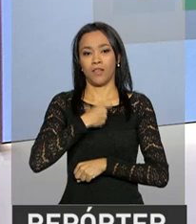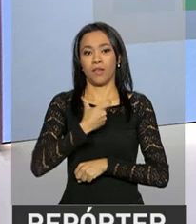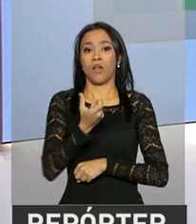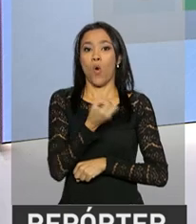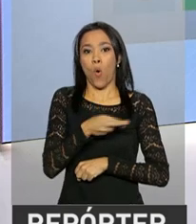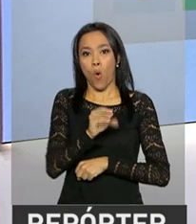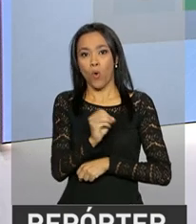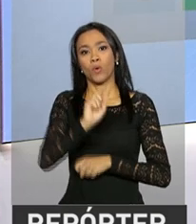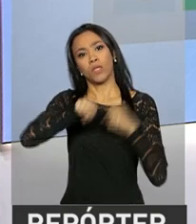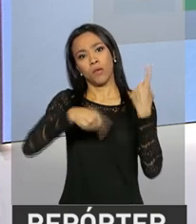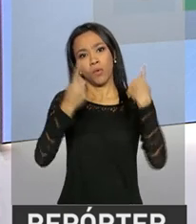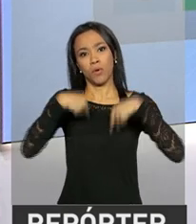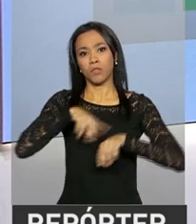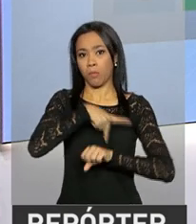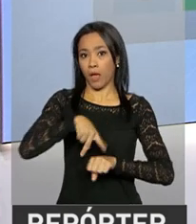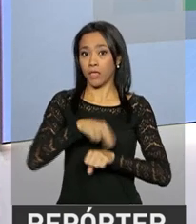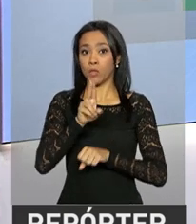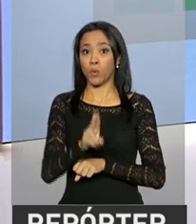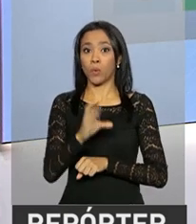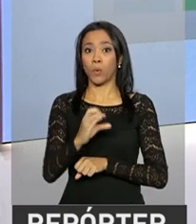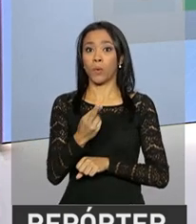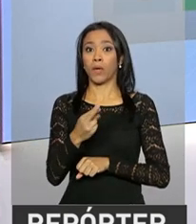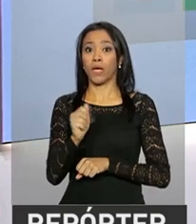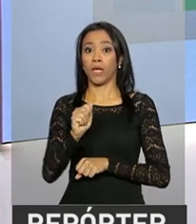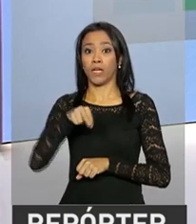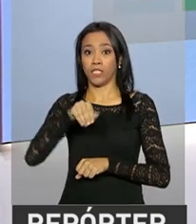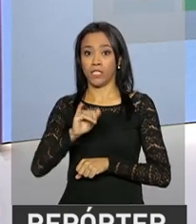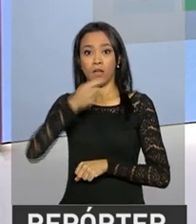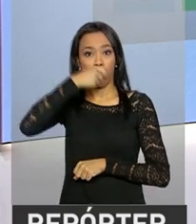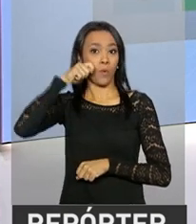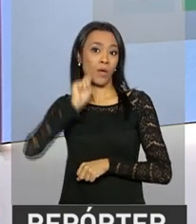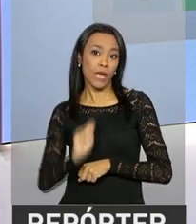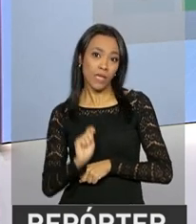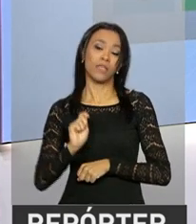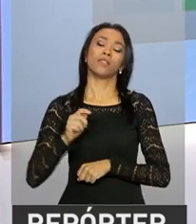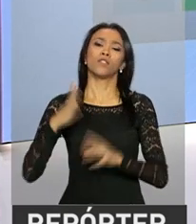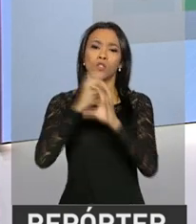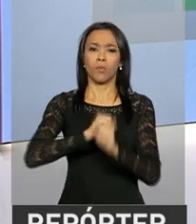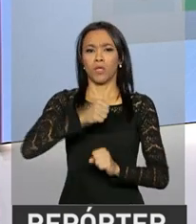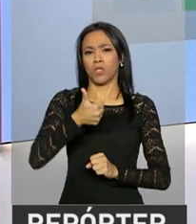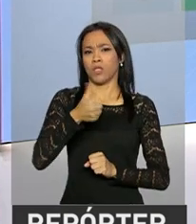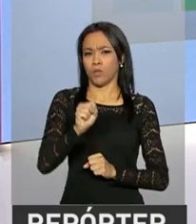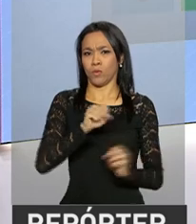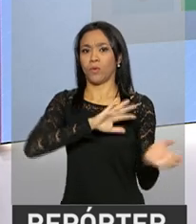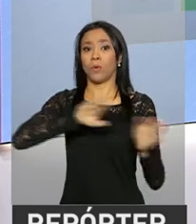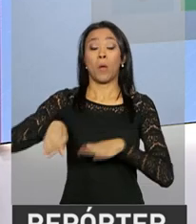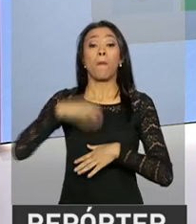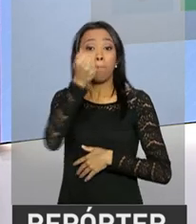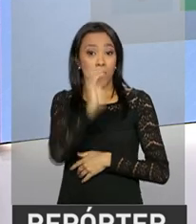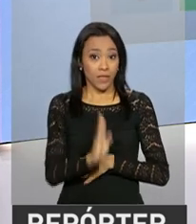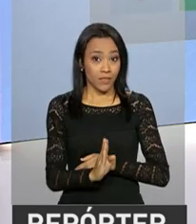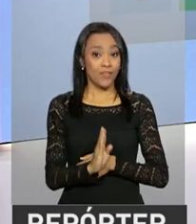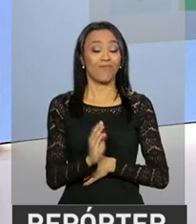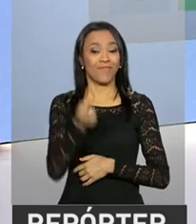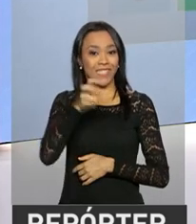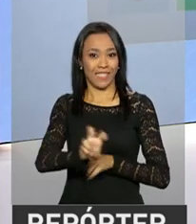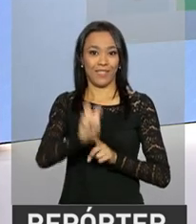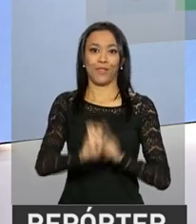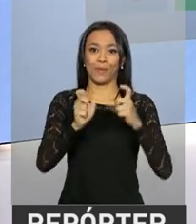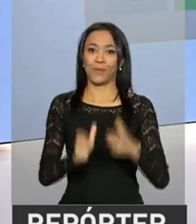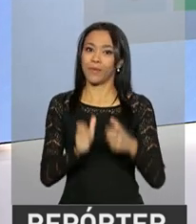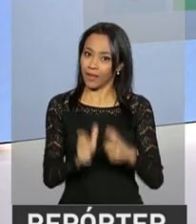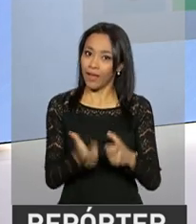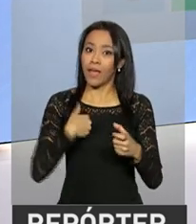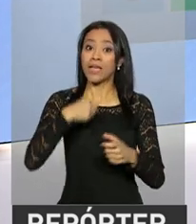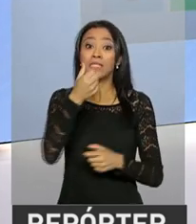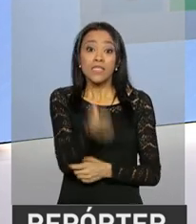ouro, seguida pela Ucrânia com 18 medalhas de ouro, 49 no total. O Brasil segue em quinto lugar com